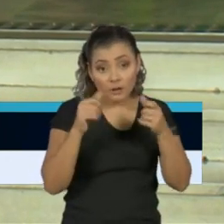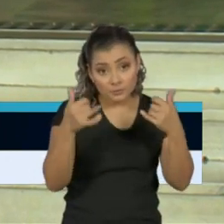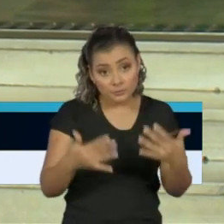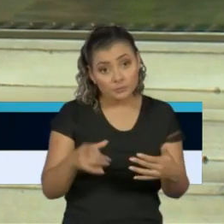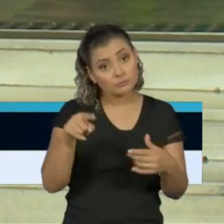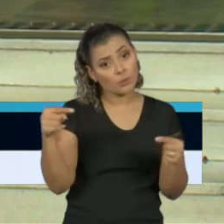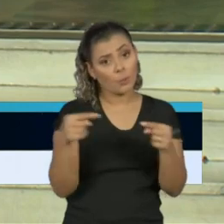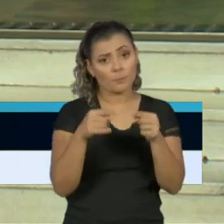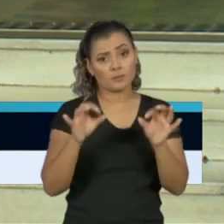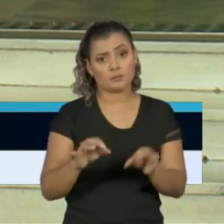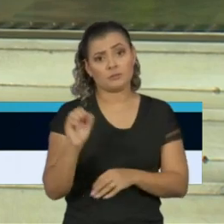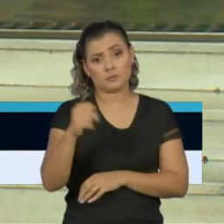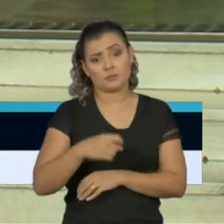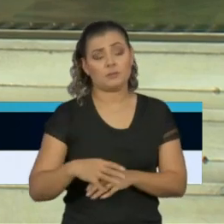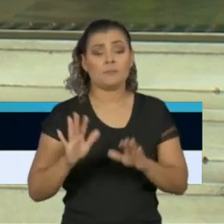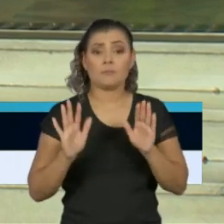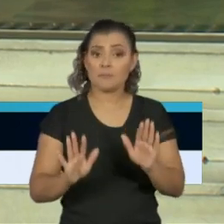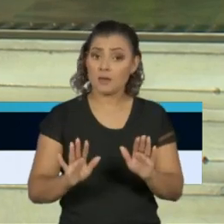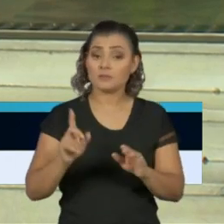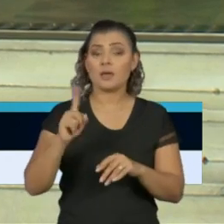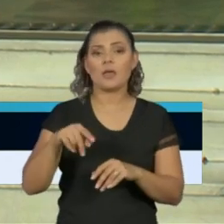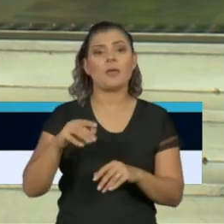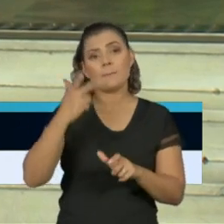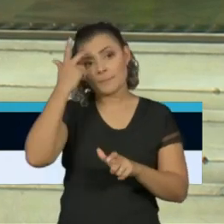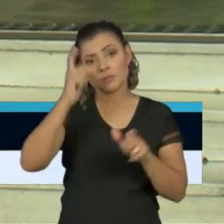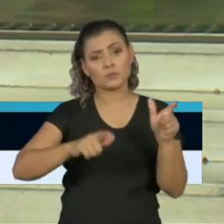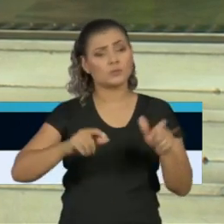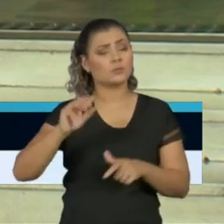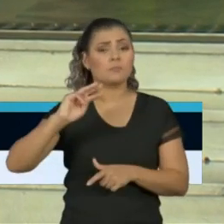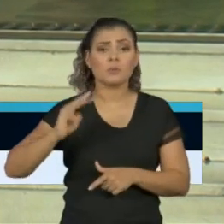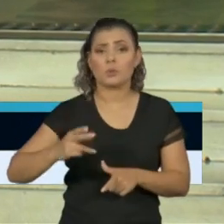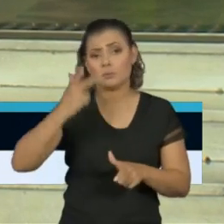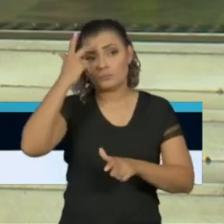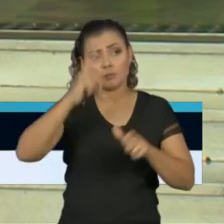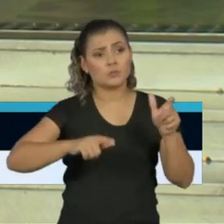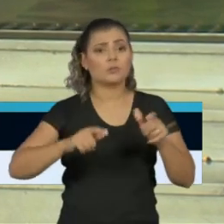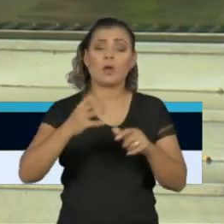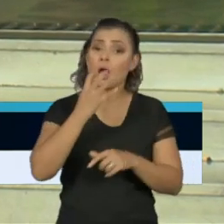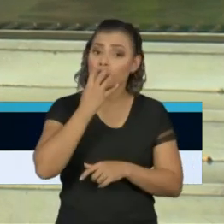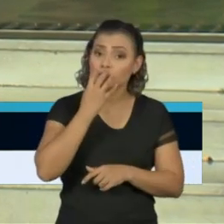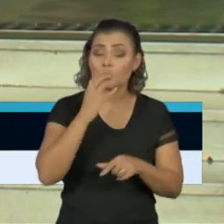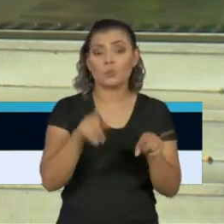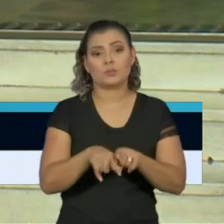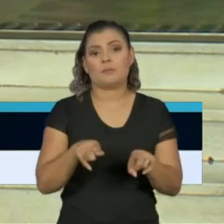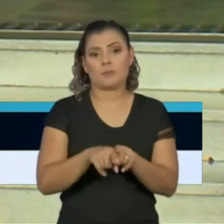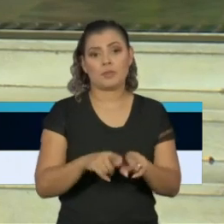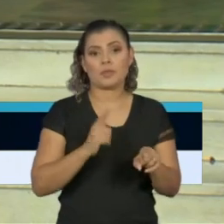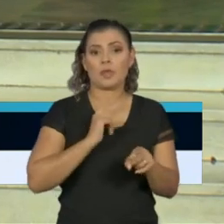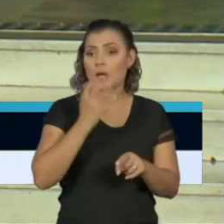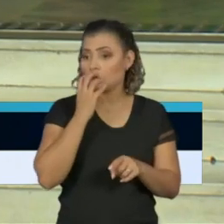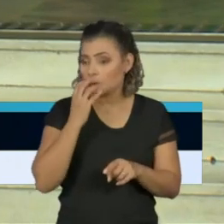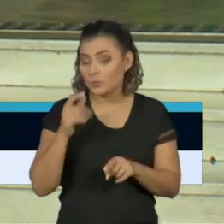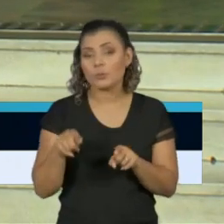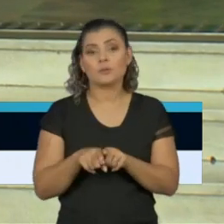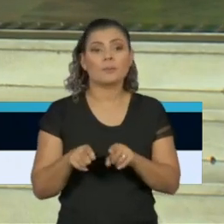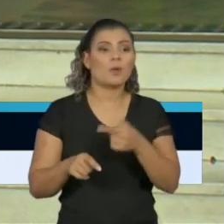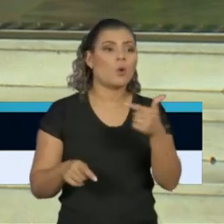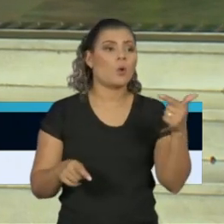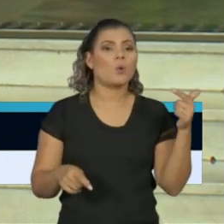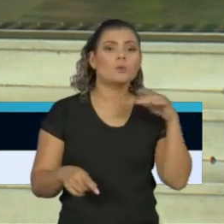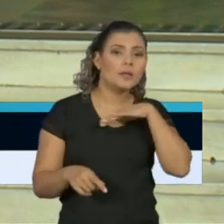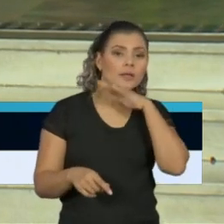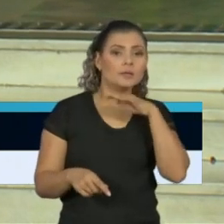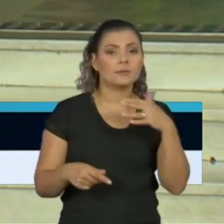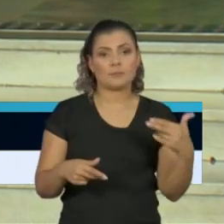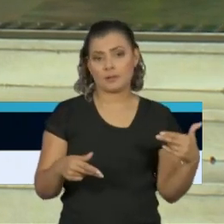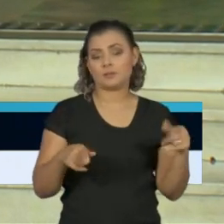é procedente, sim, porque são milhares de animais, eu me refiro a cães, mas também isso vale para outros animais domésticos, mas